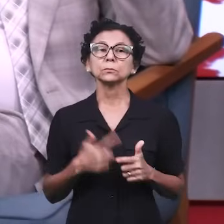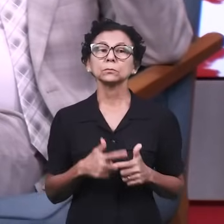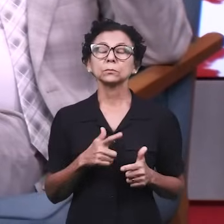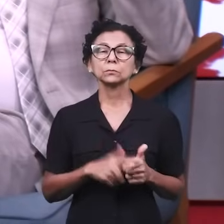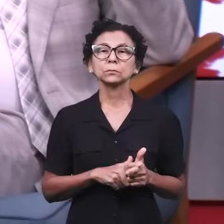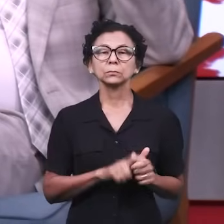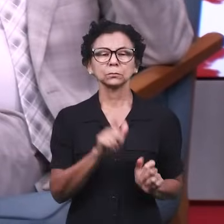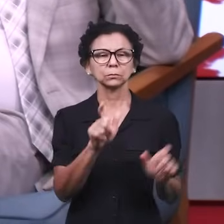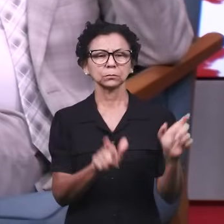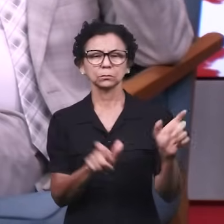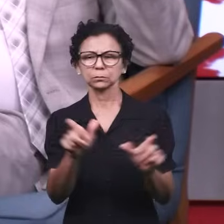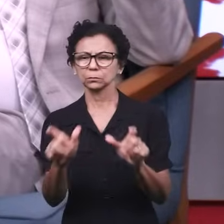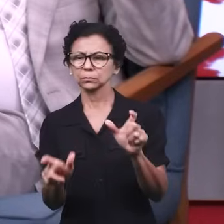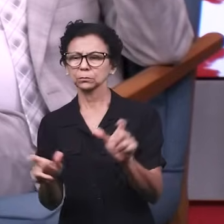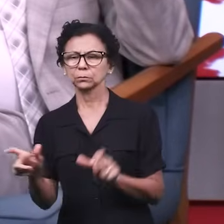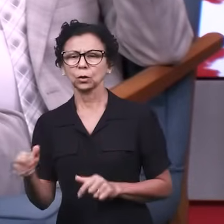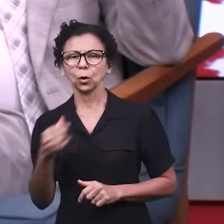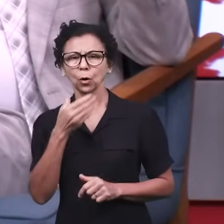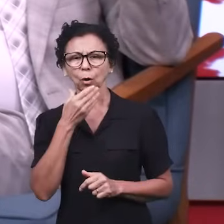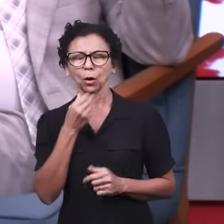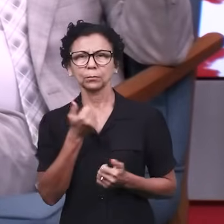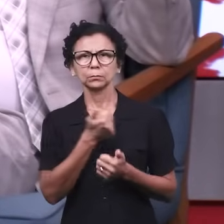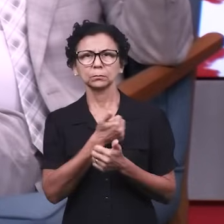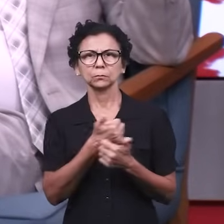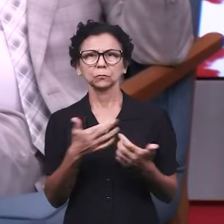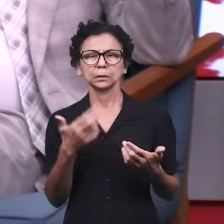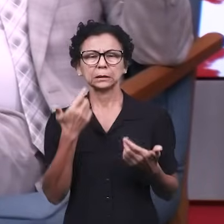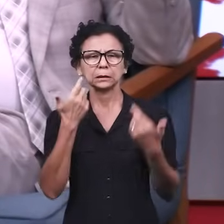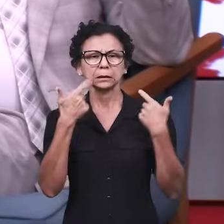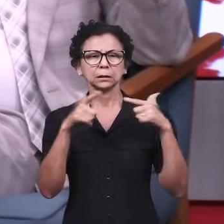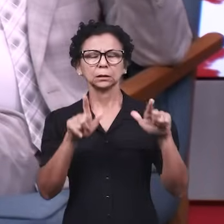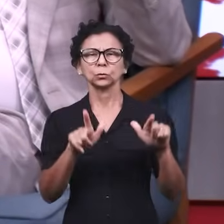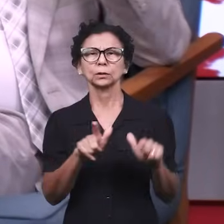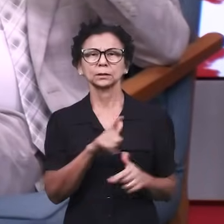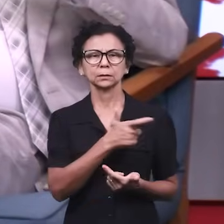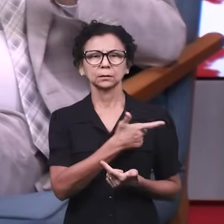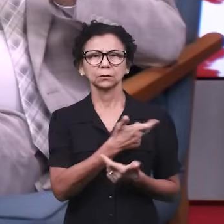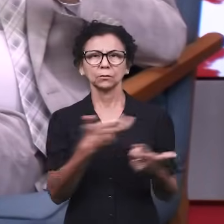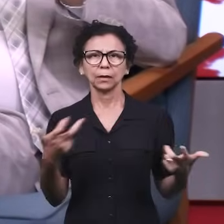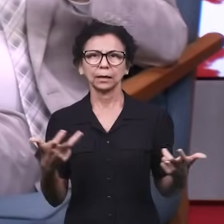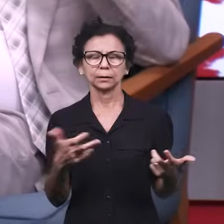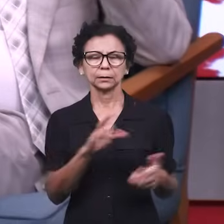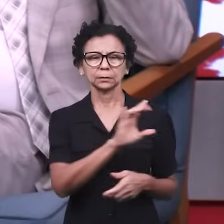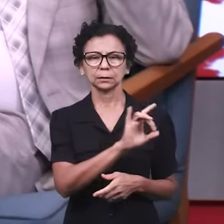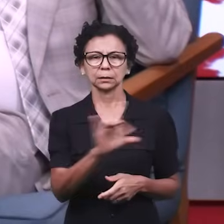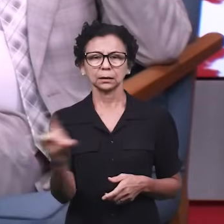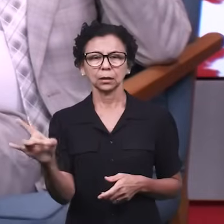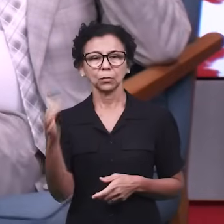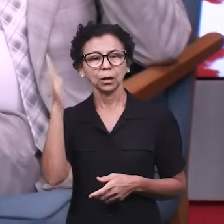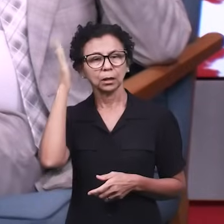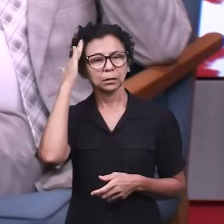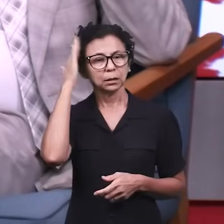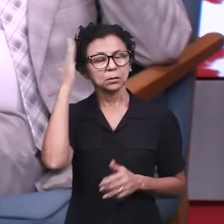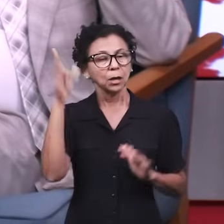ali varões que falavam várias línguas. Cada um entendeu na sua própria